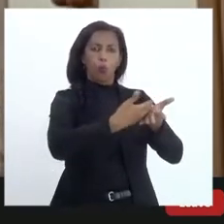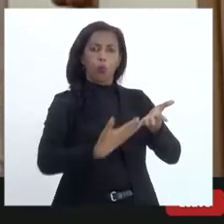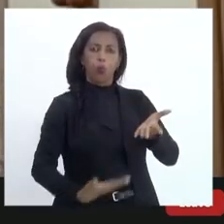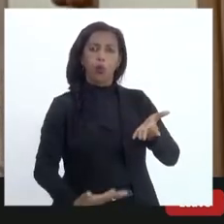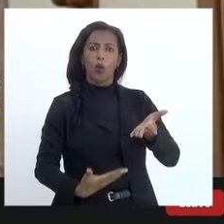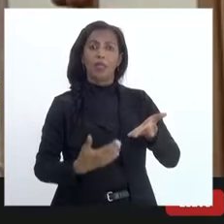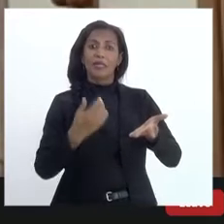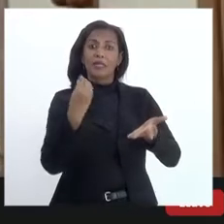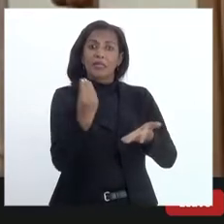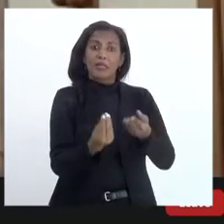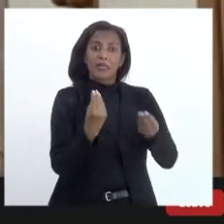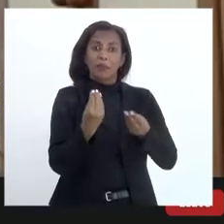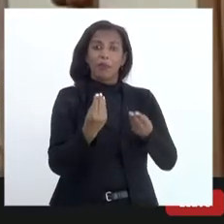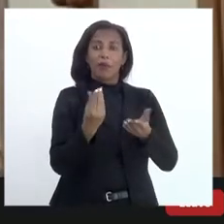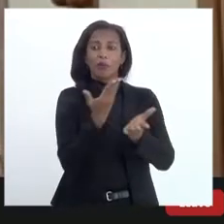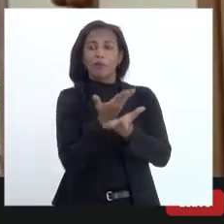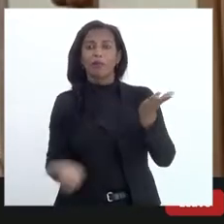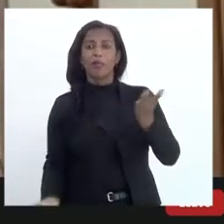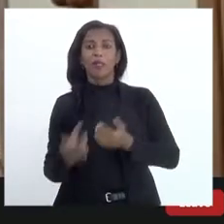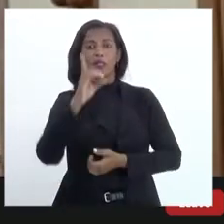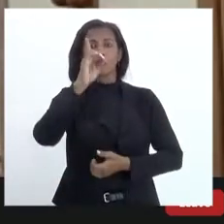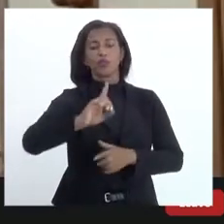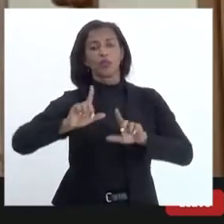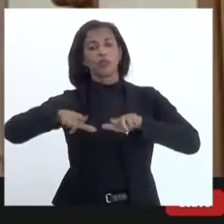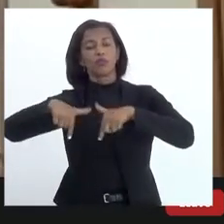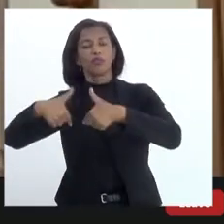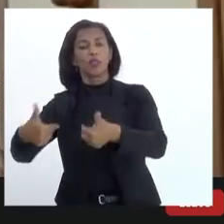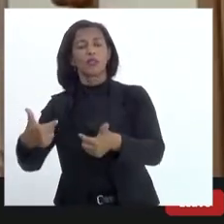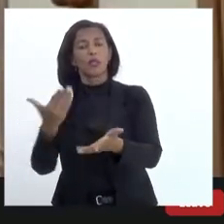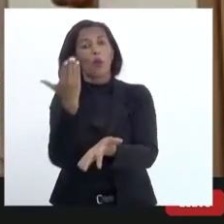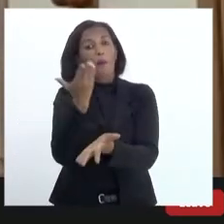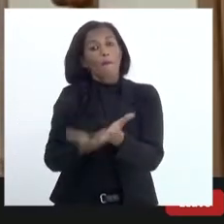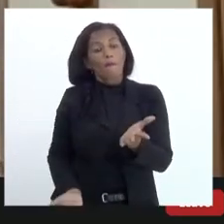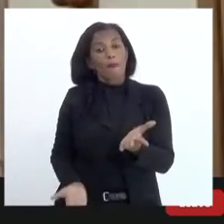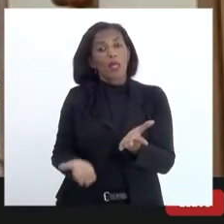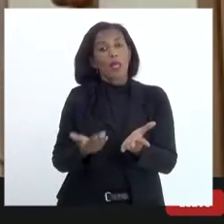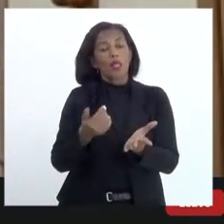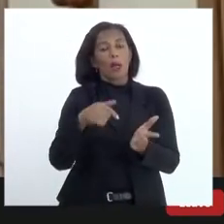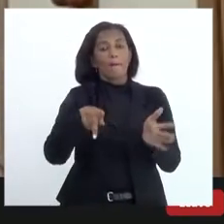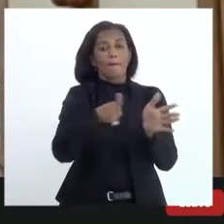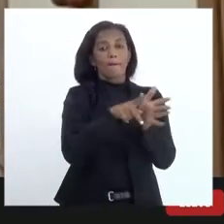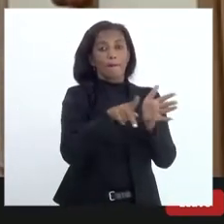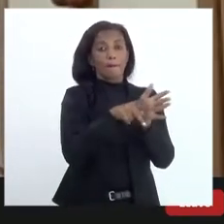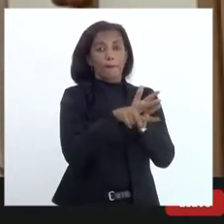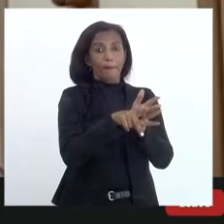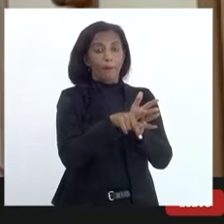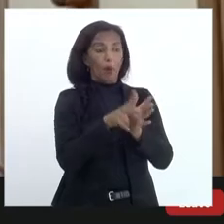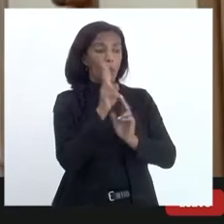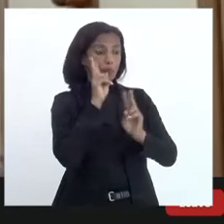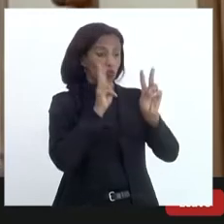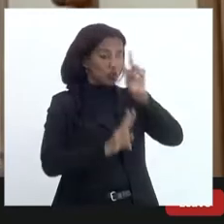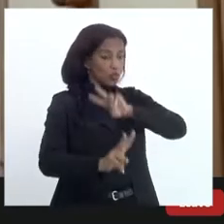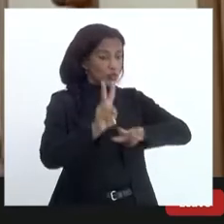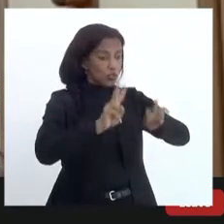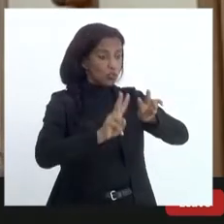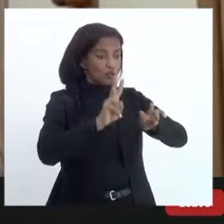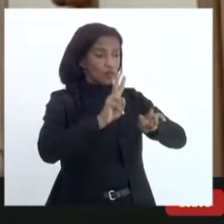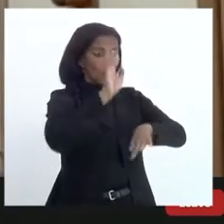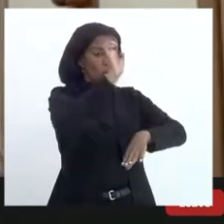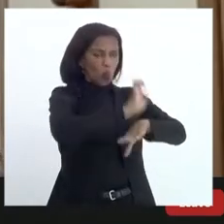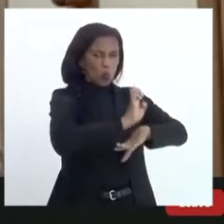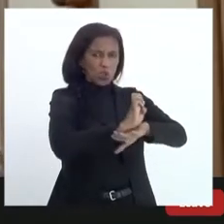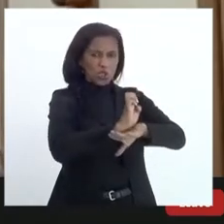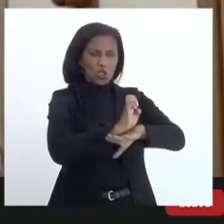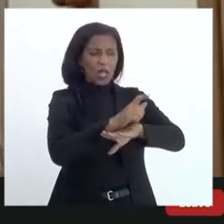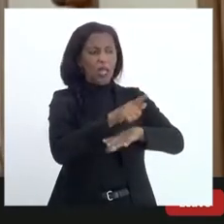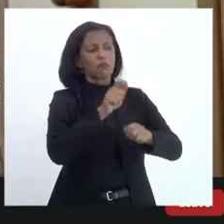podem gerar ou a perda do direito de ação, ou a própria mesma perda do direito dessa pretensão de ver o Estado punindo o